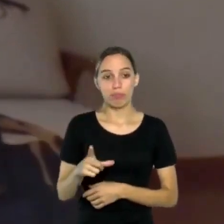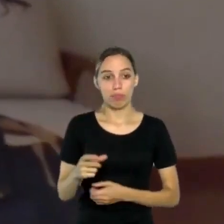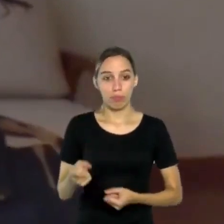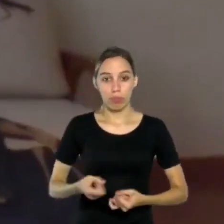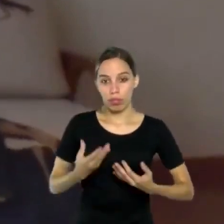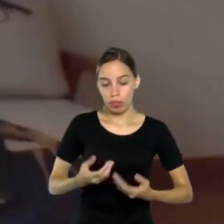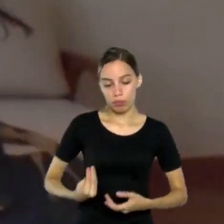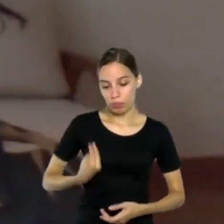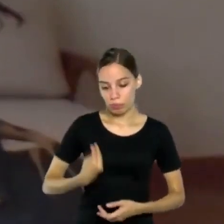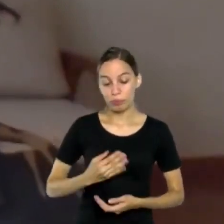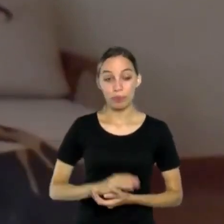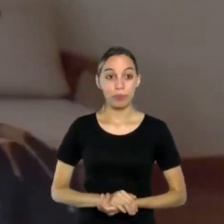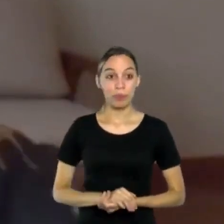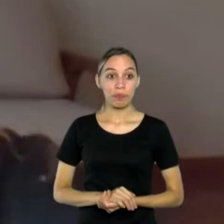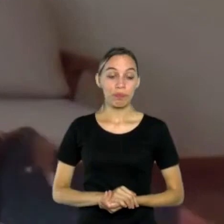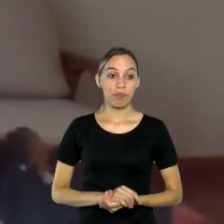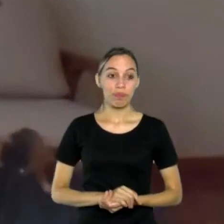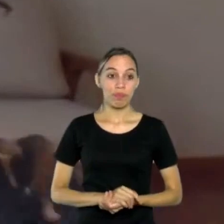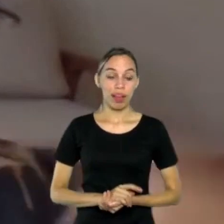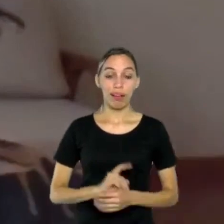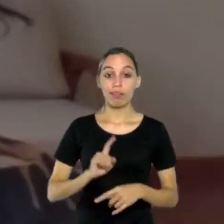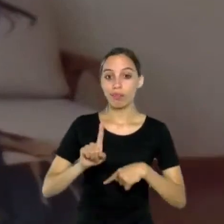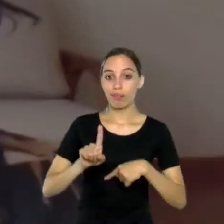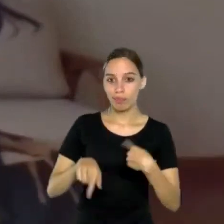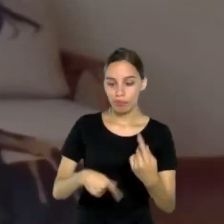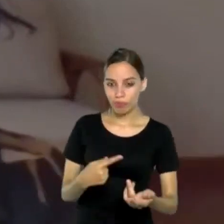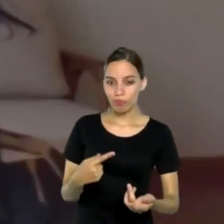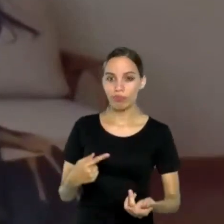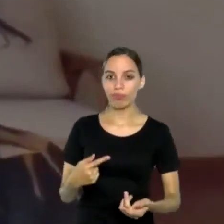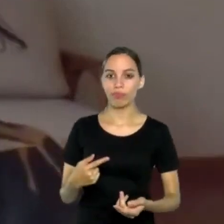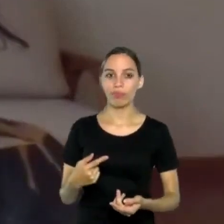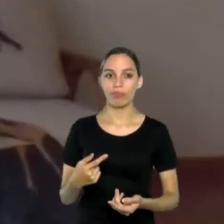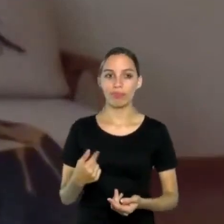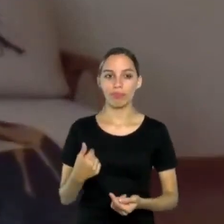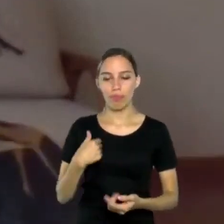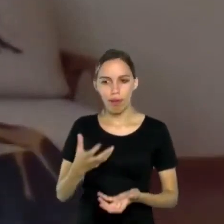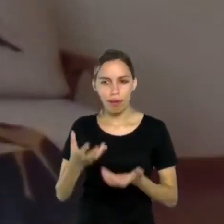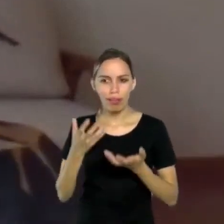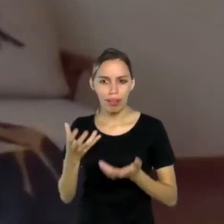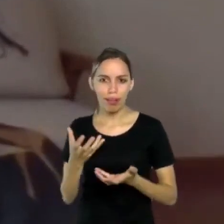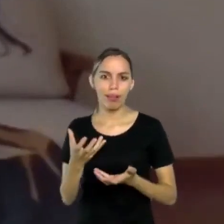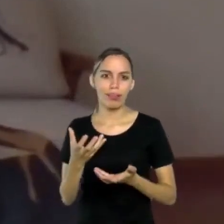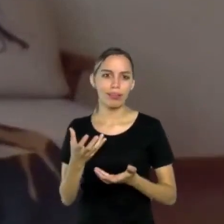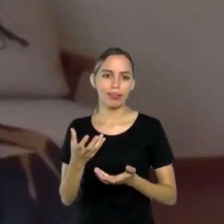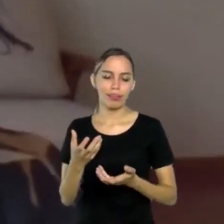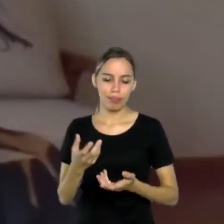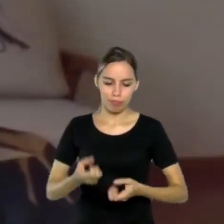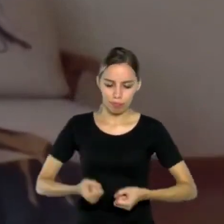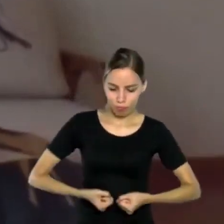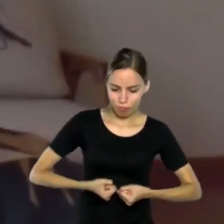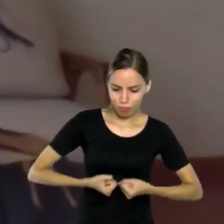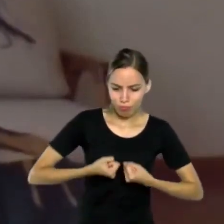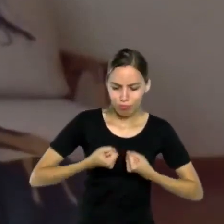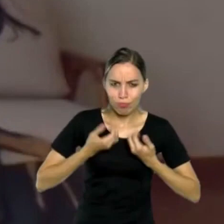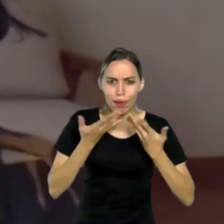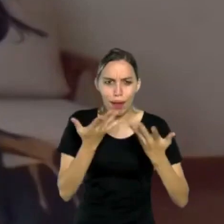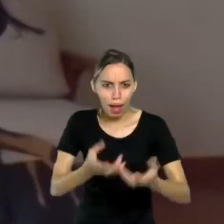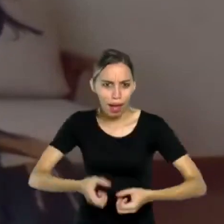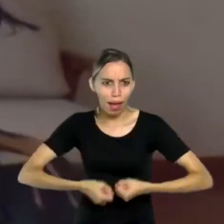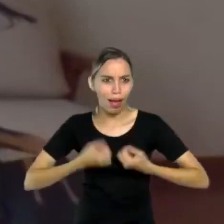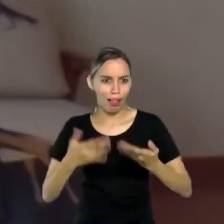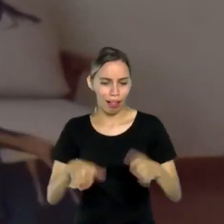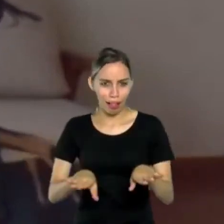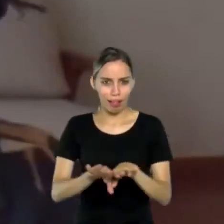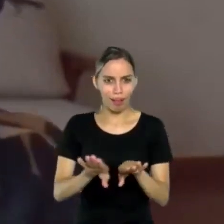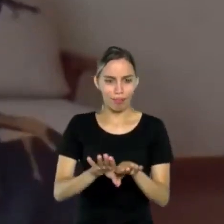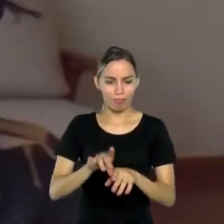E depois veio a necessidade, a vontade de me expressar pela via da palavra, né? A palavra sempre